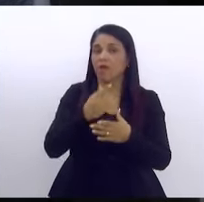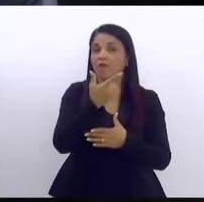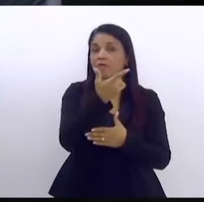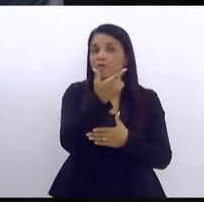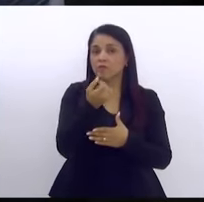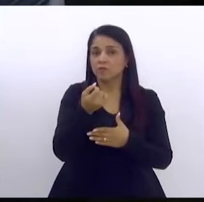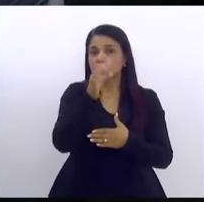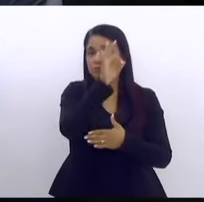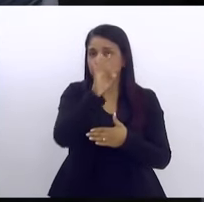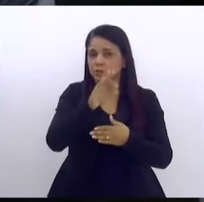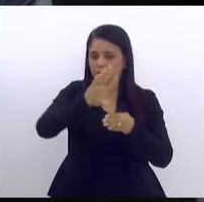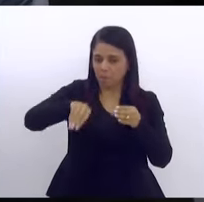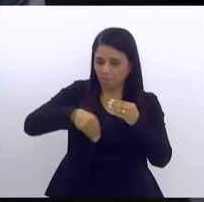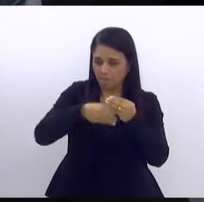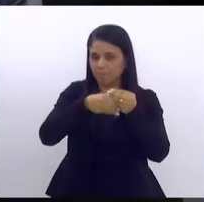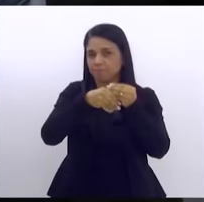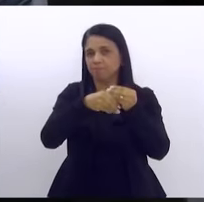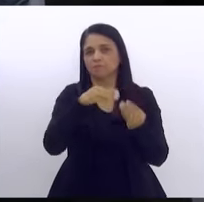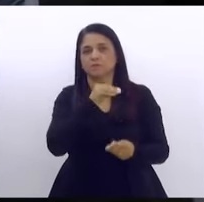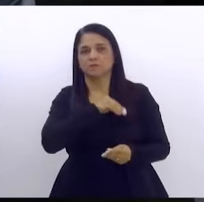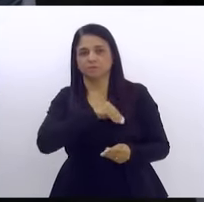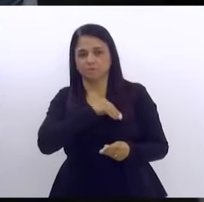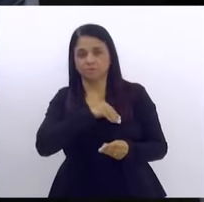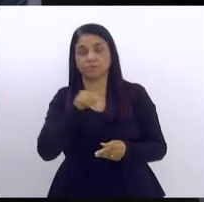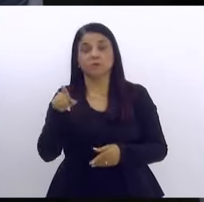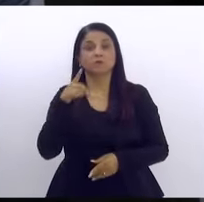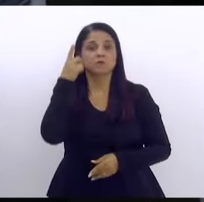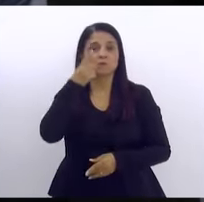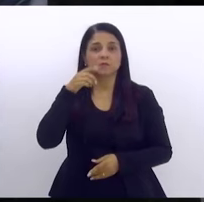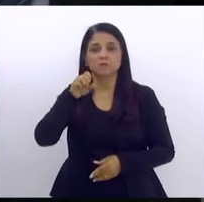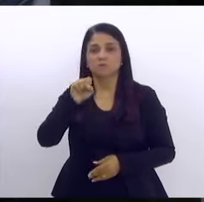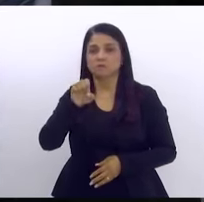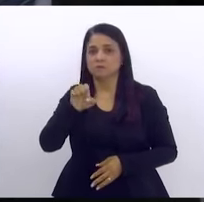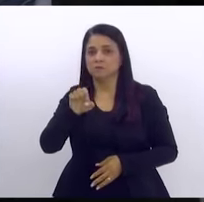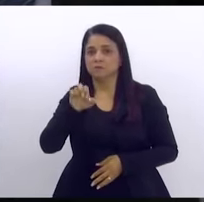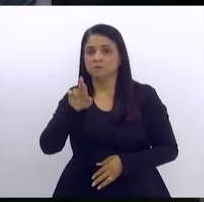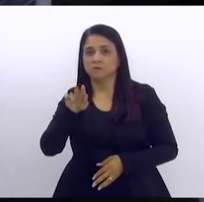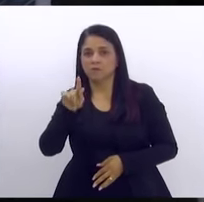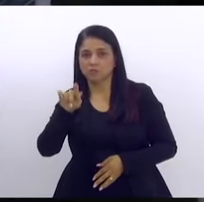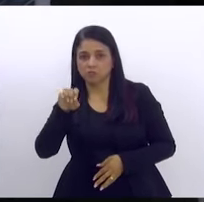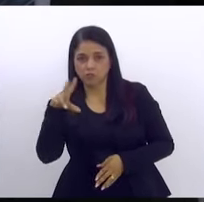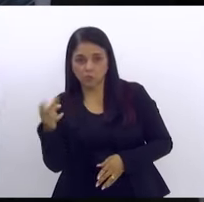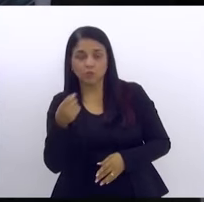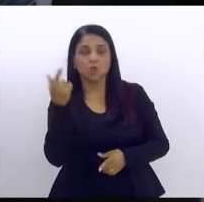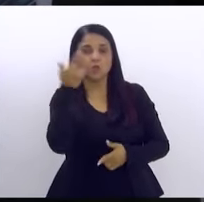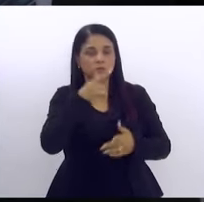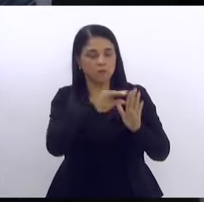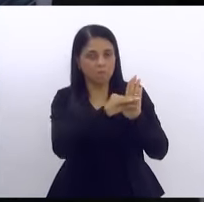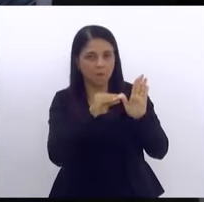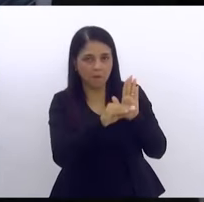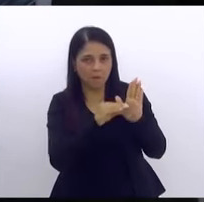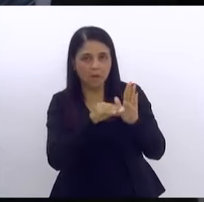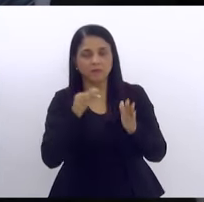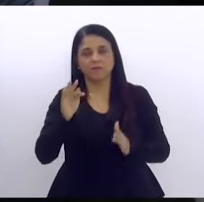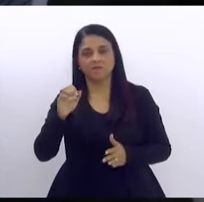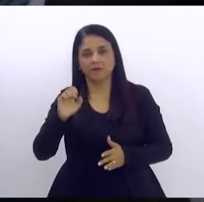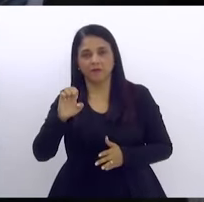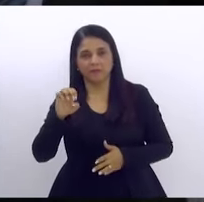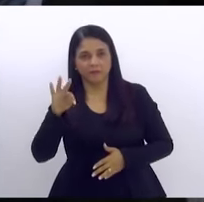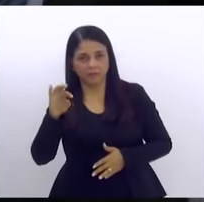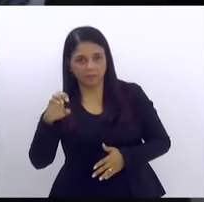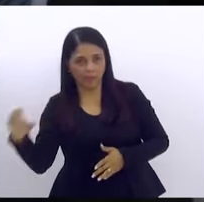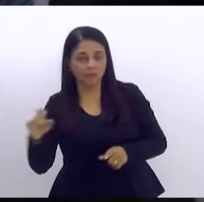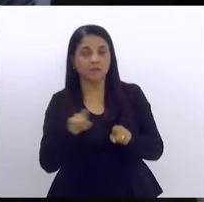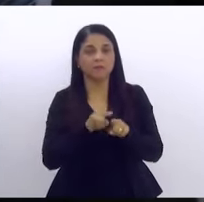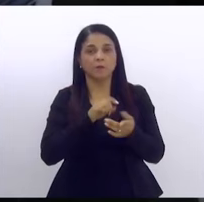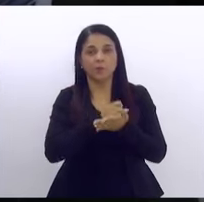20% a mais. O deputado doutor Serginho disse que conseguiria contemplar as emendas que tratam da FAETEC, as emendas que tratam